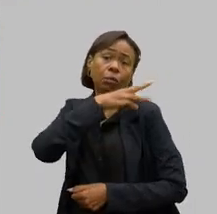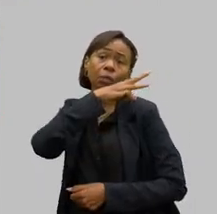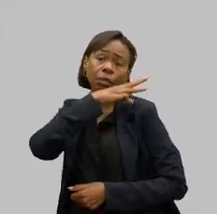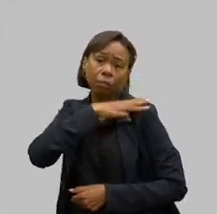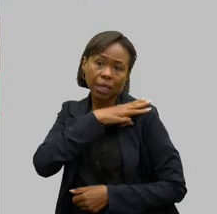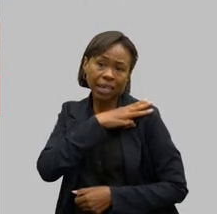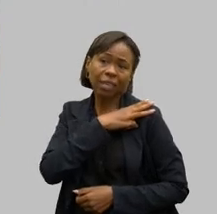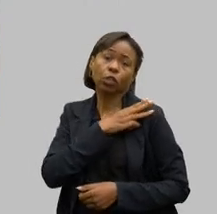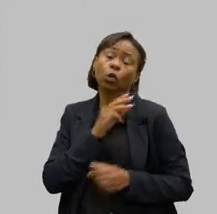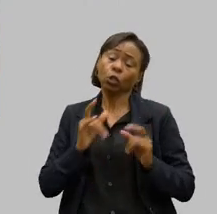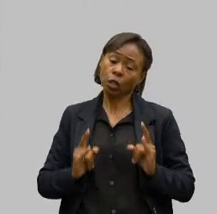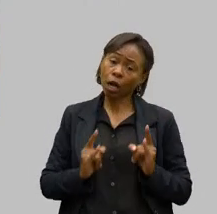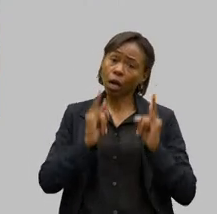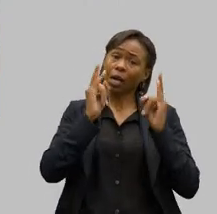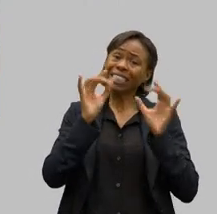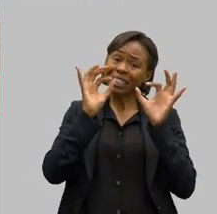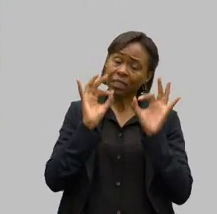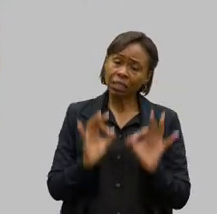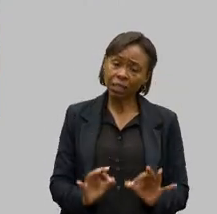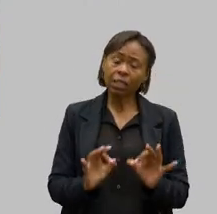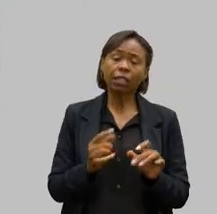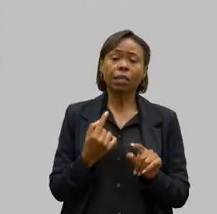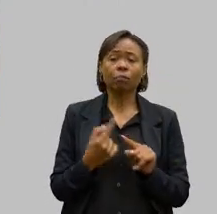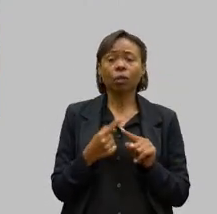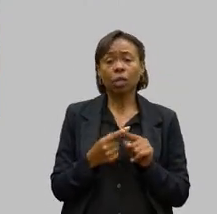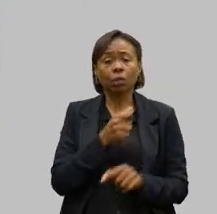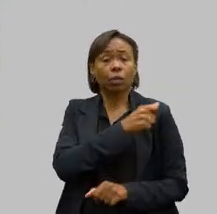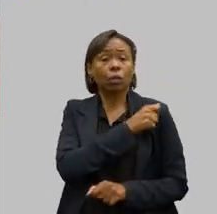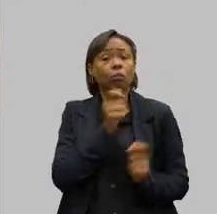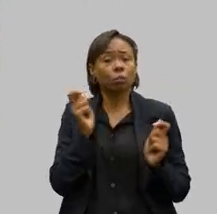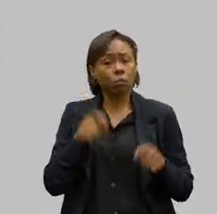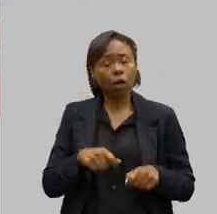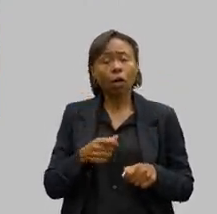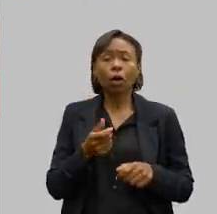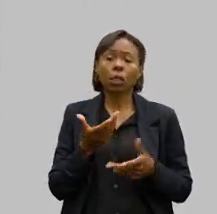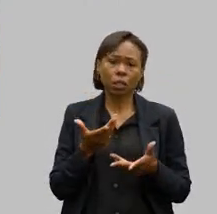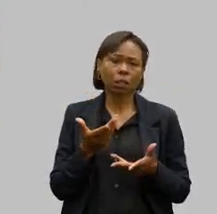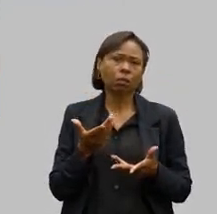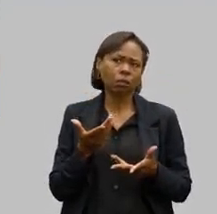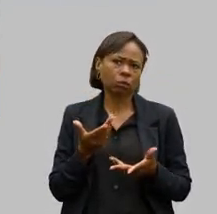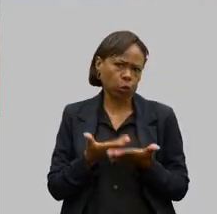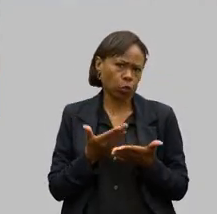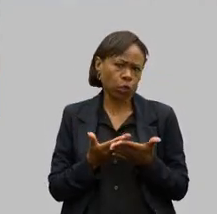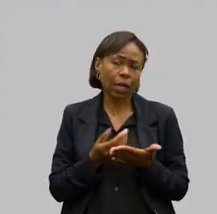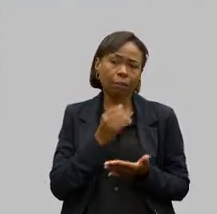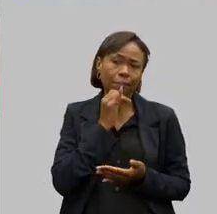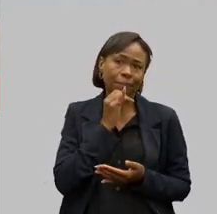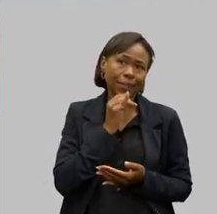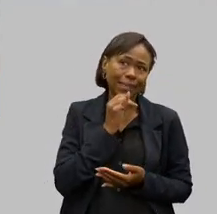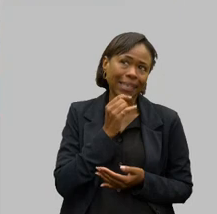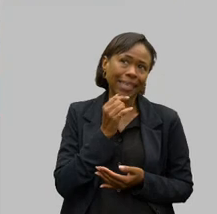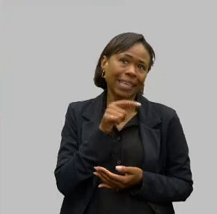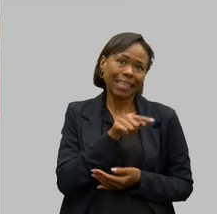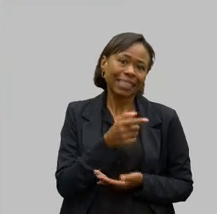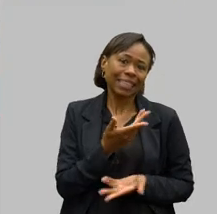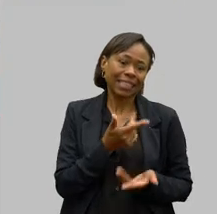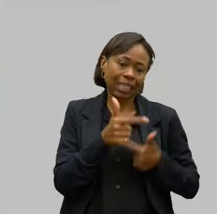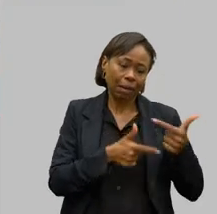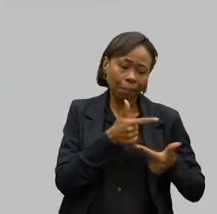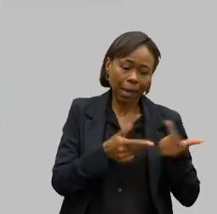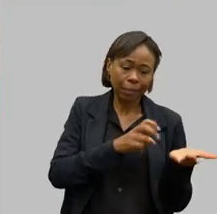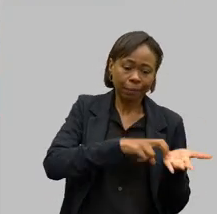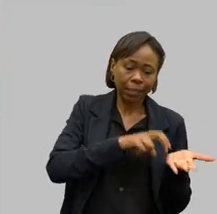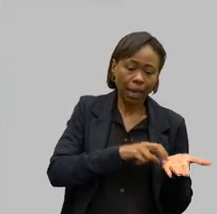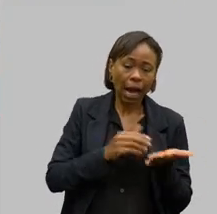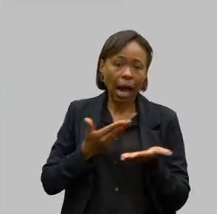para que os alunos tenham a mesma possibilidade, aqueles que trabalham, principalmente, durante o dia, que precisam estudar à noite, que não querem